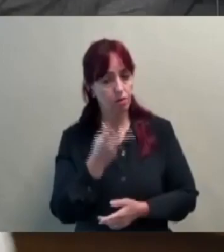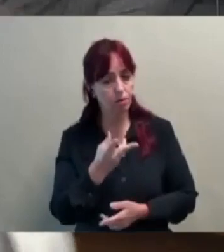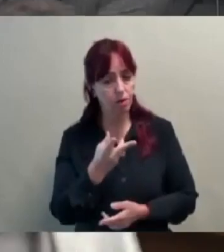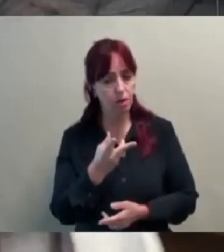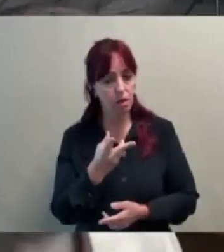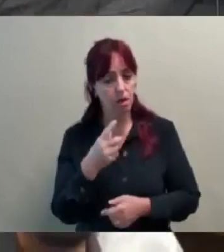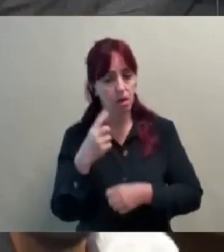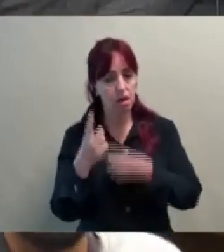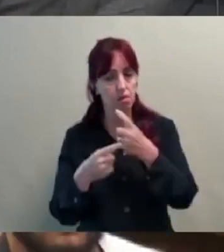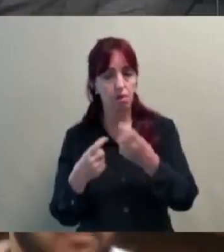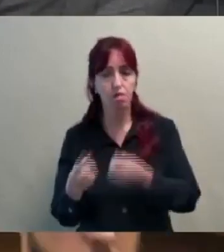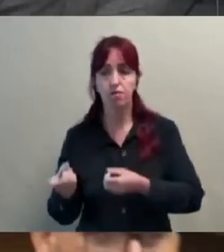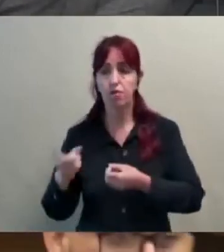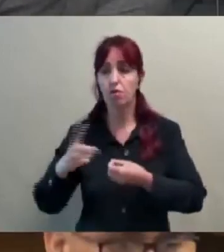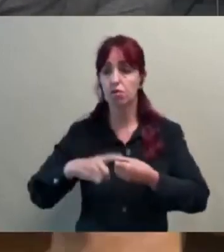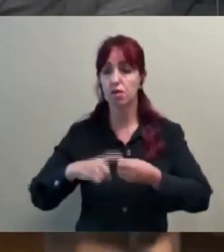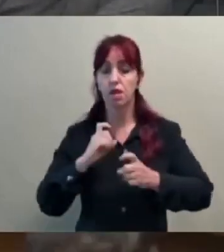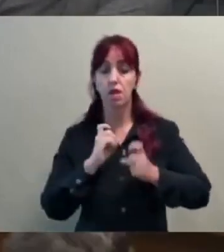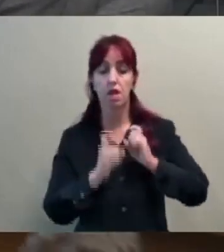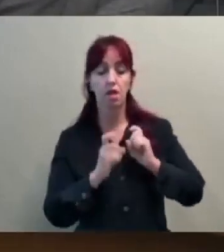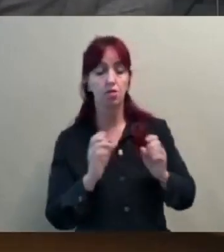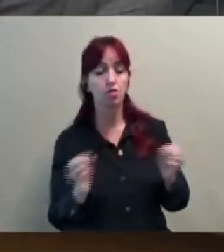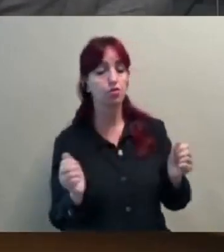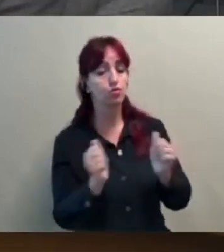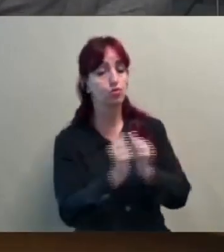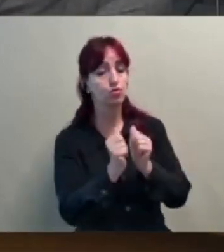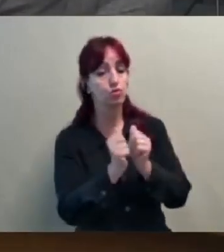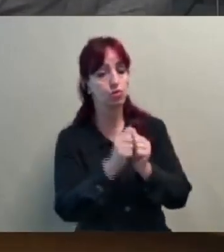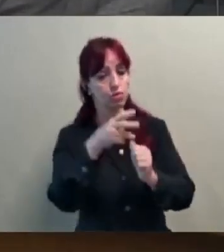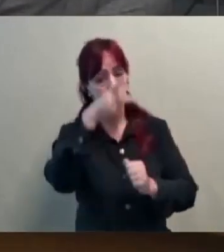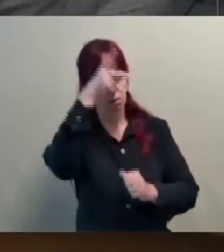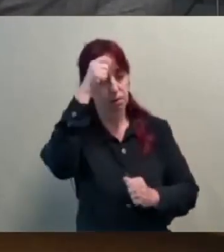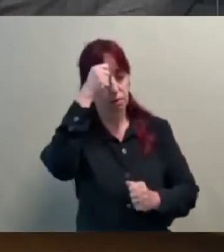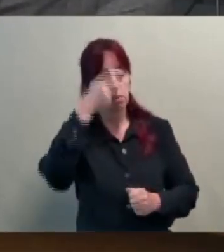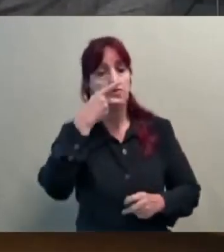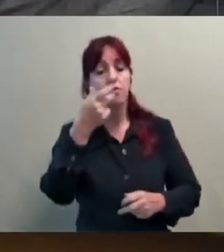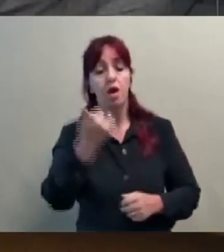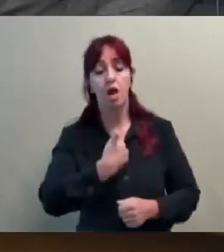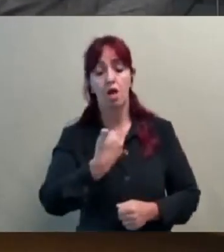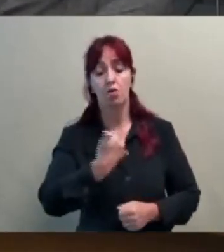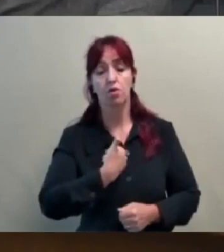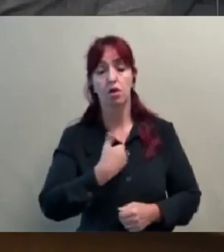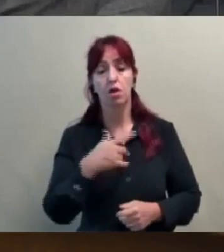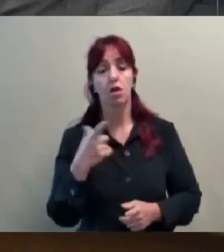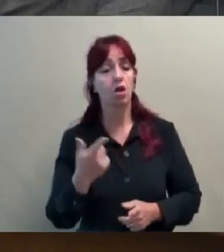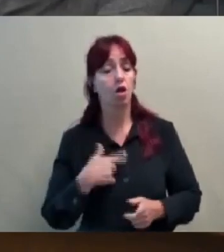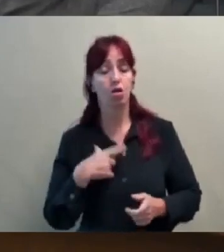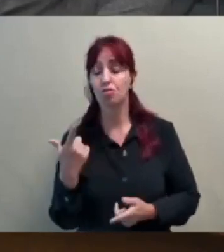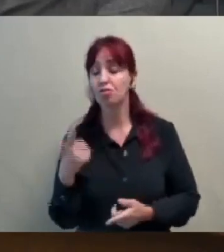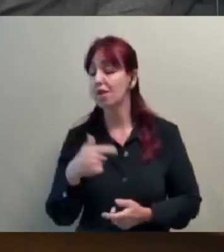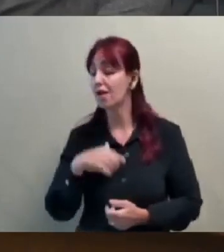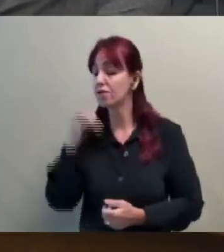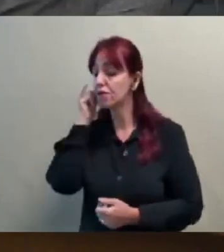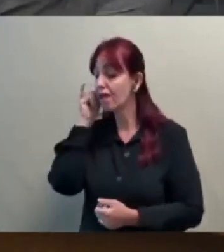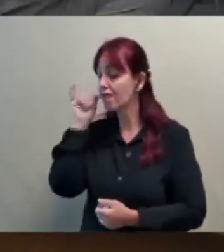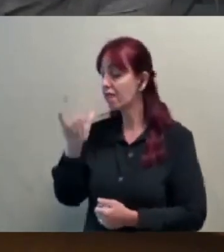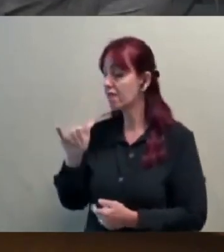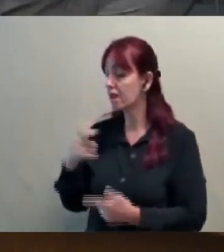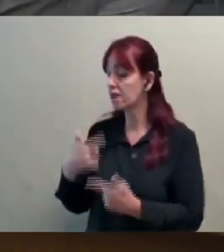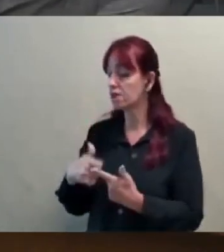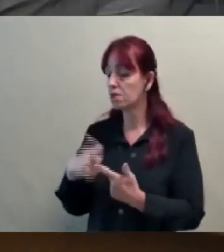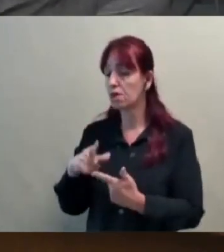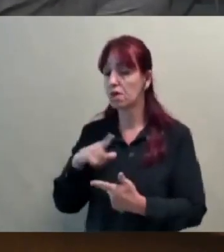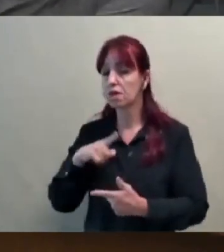voltei a reunir com a prefeitura, o que me falaram é o seguinte: nós não estávamos te atendendo porque nós